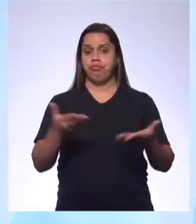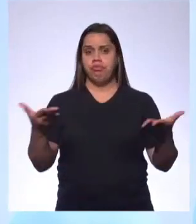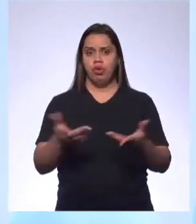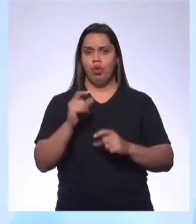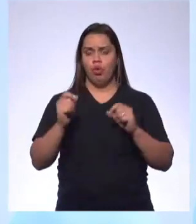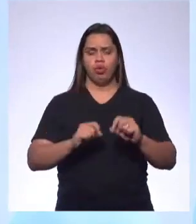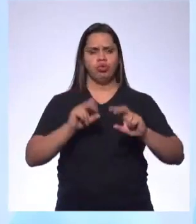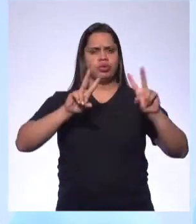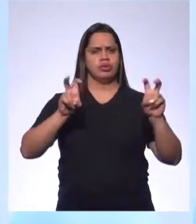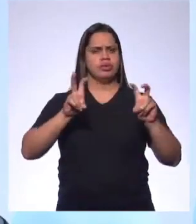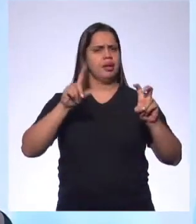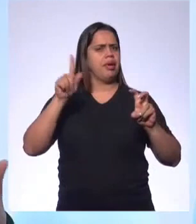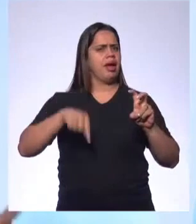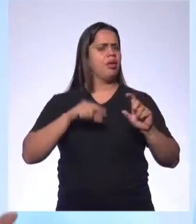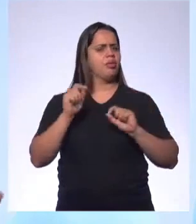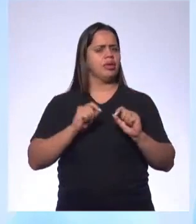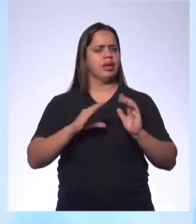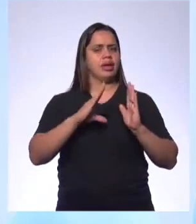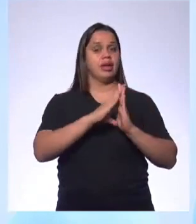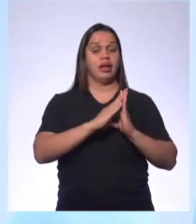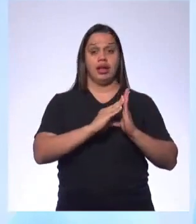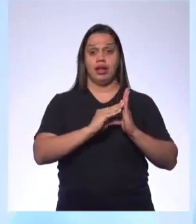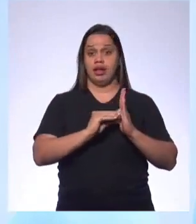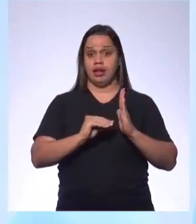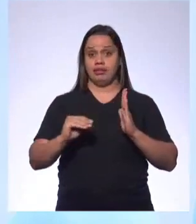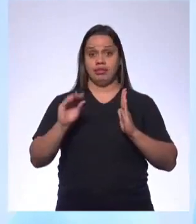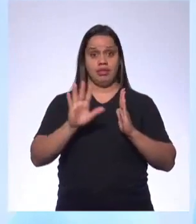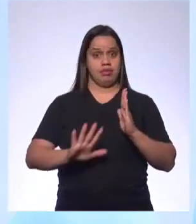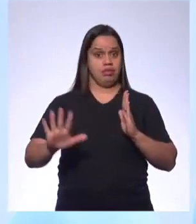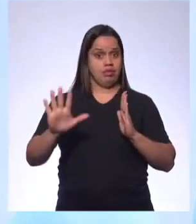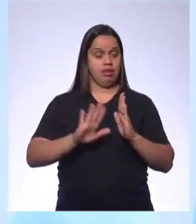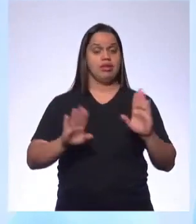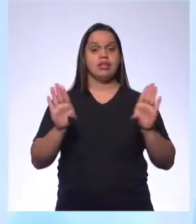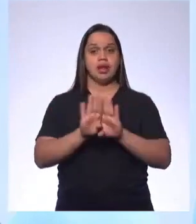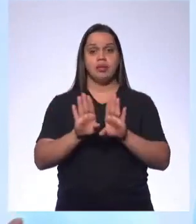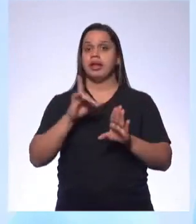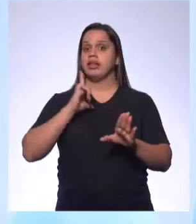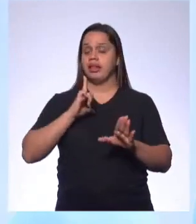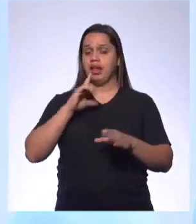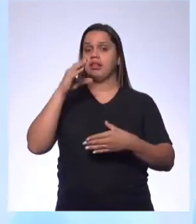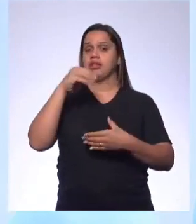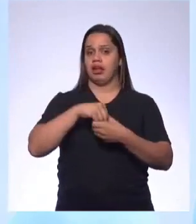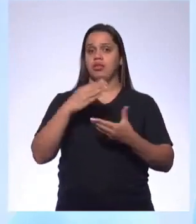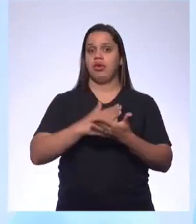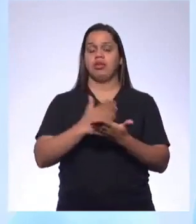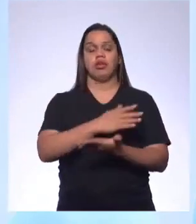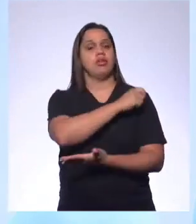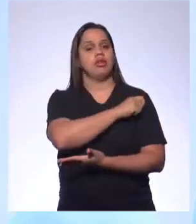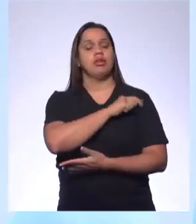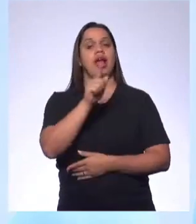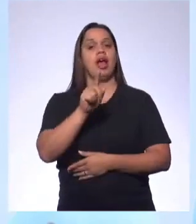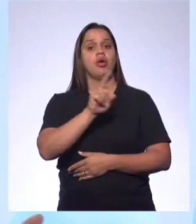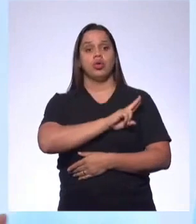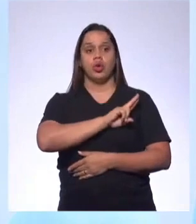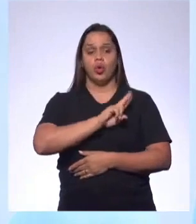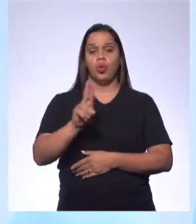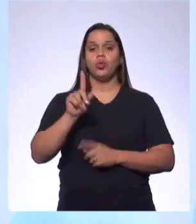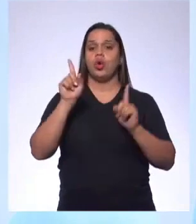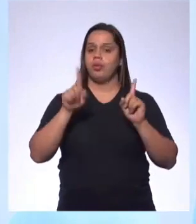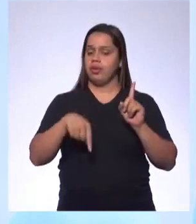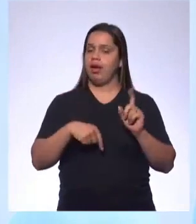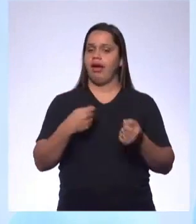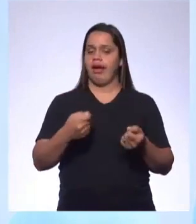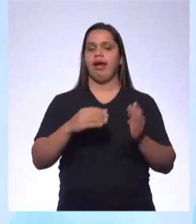intertextualidade. Então, o nome da aula e também a aula que se encontra no caderno do aluno vem com esse nome, intertextualidade, que nós